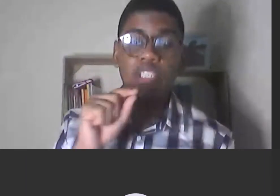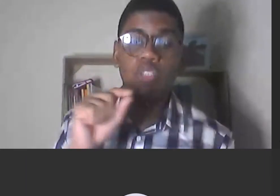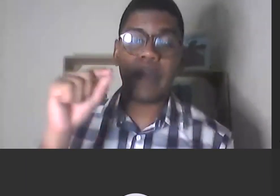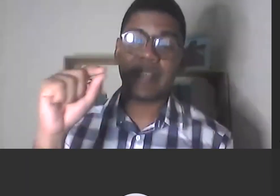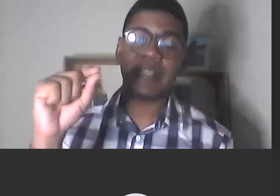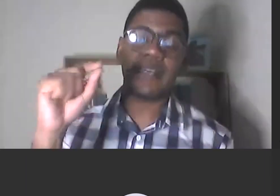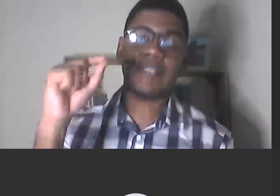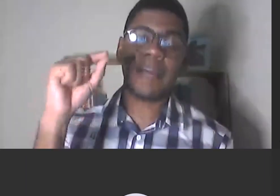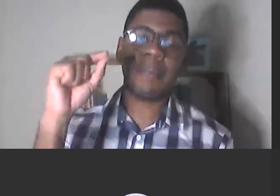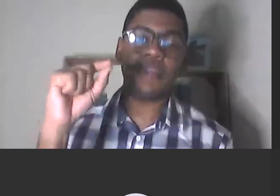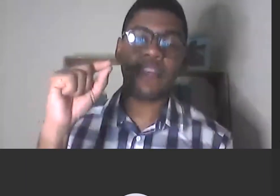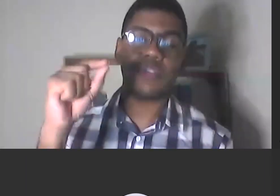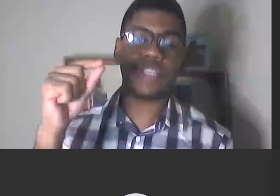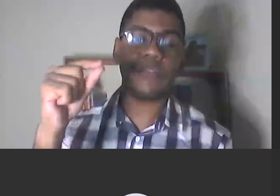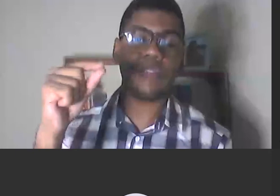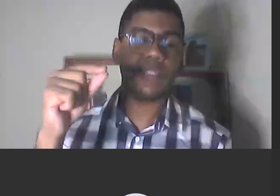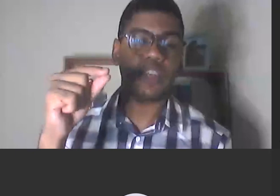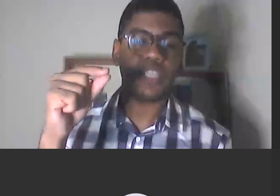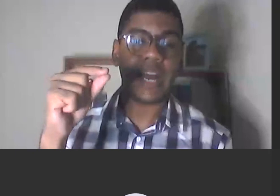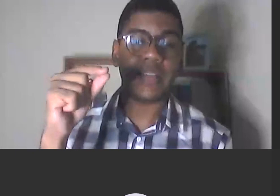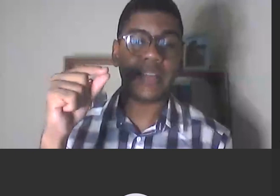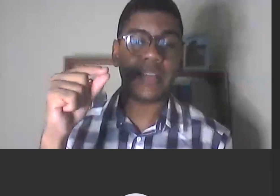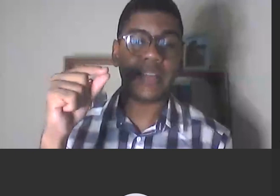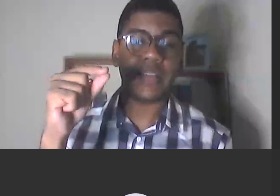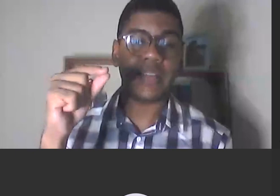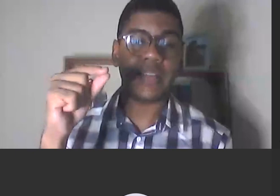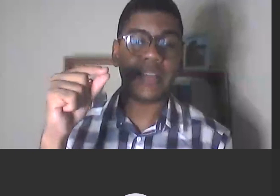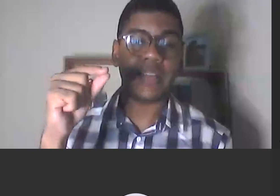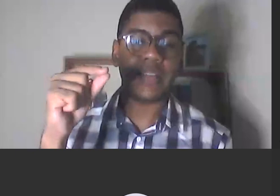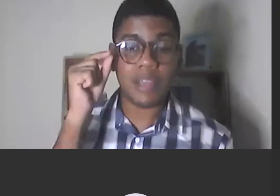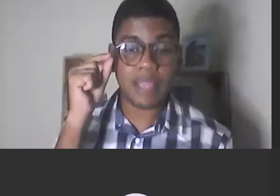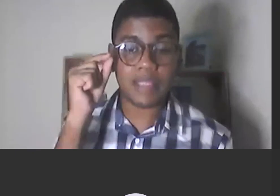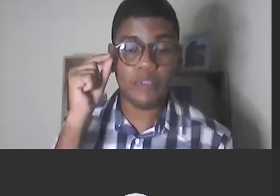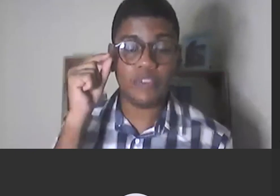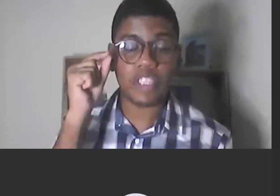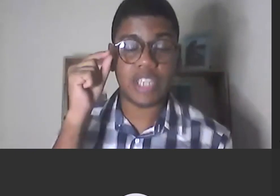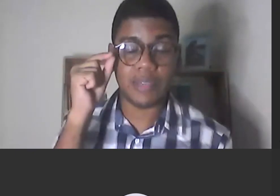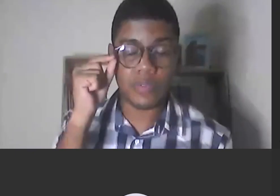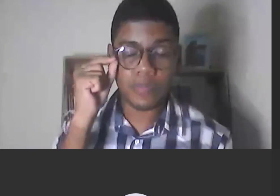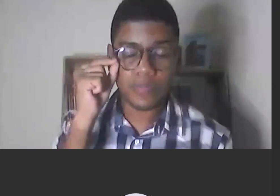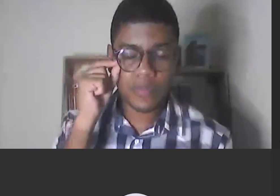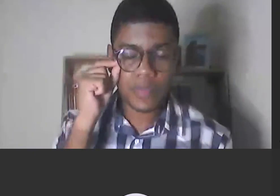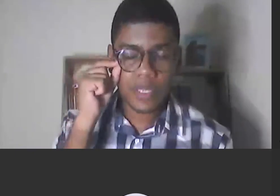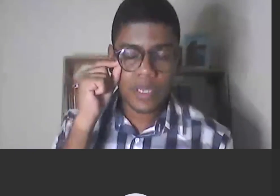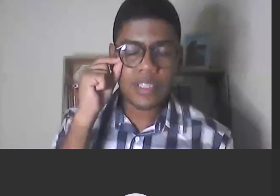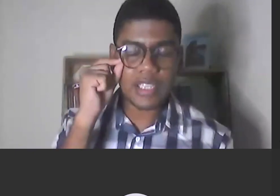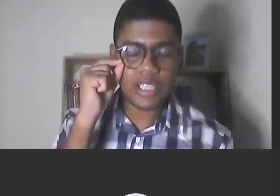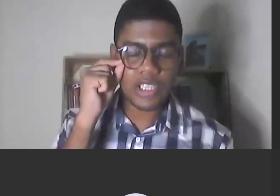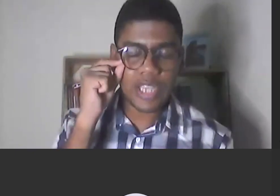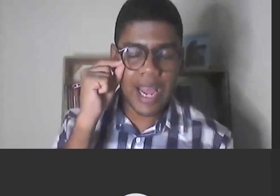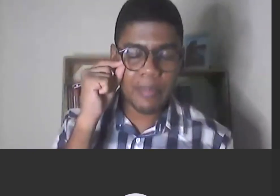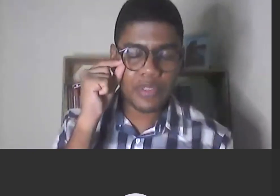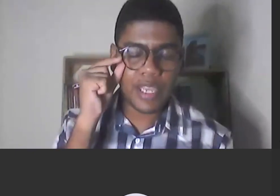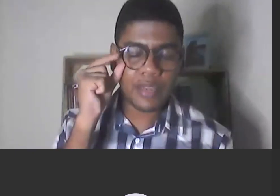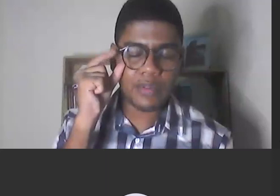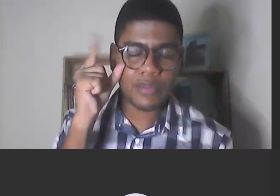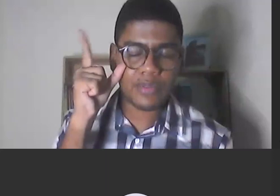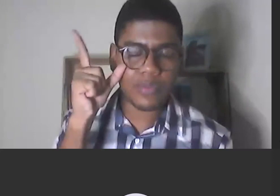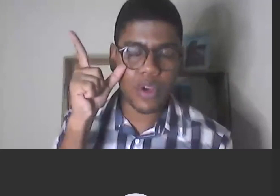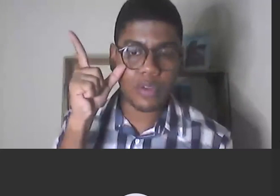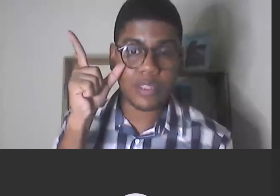quê? A gente começa, se os dedos estão fechados, os olhos também estão fechados. Se a gente abre